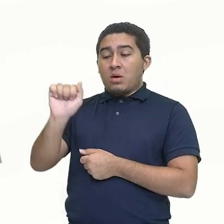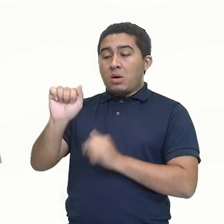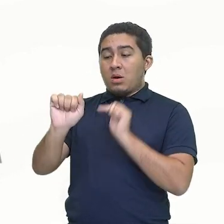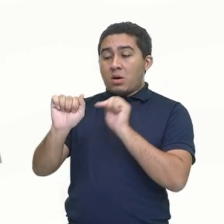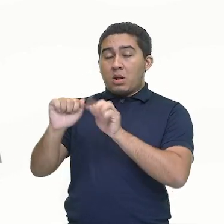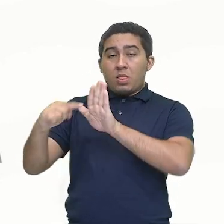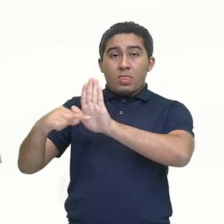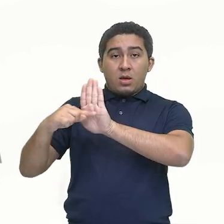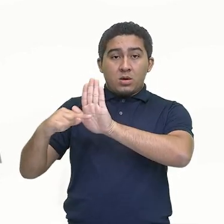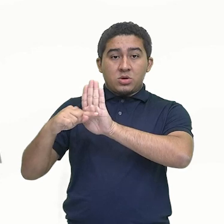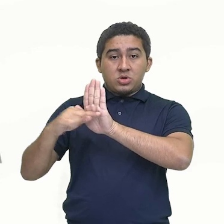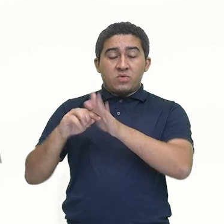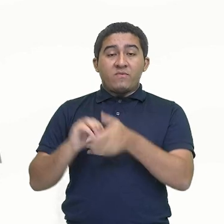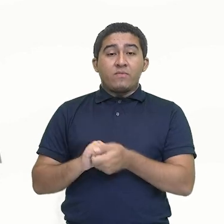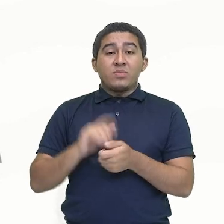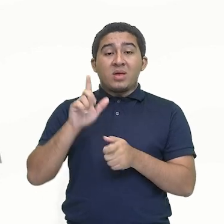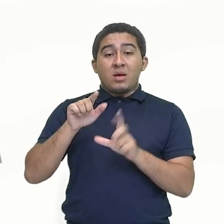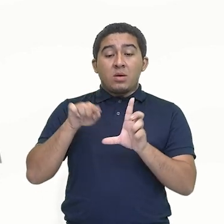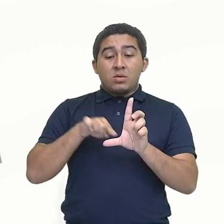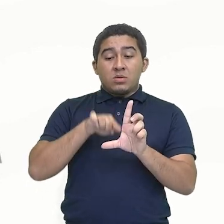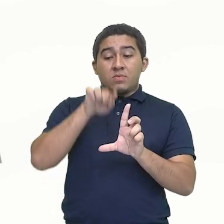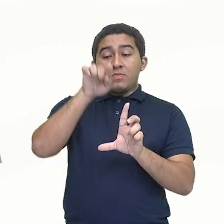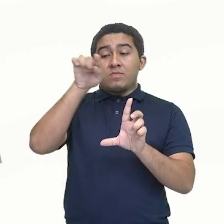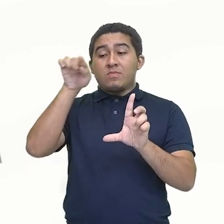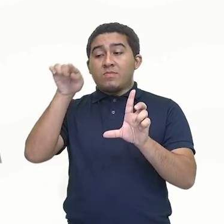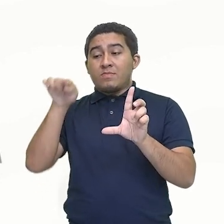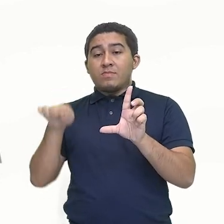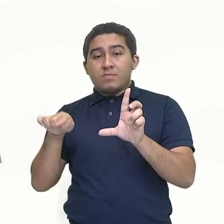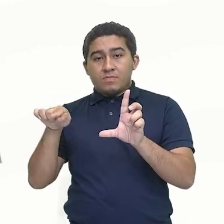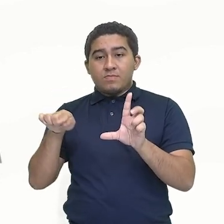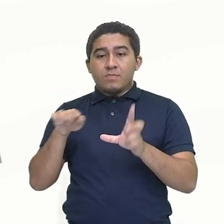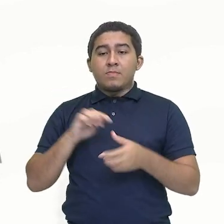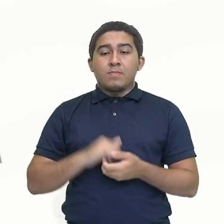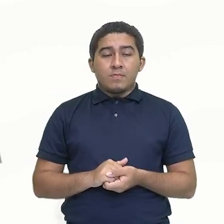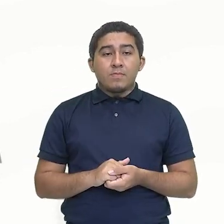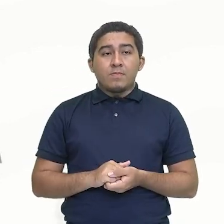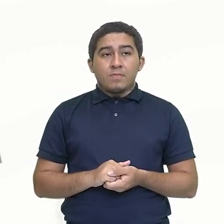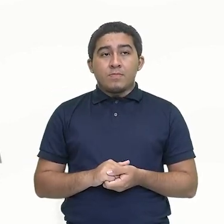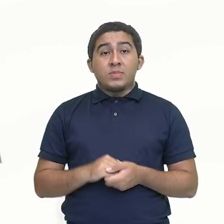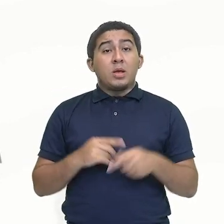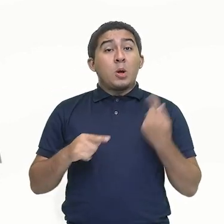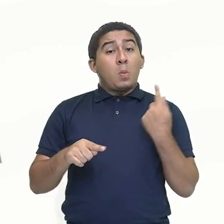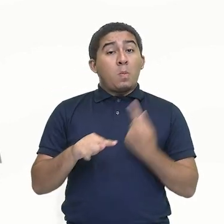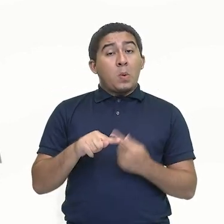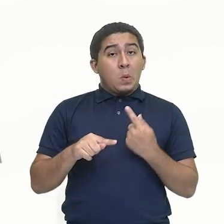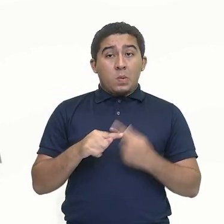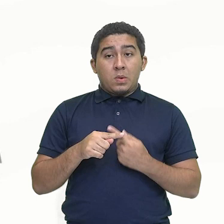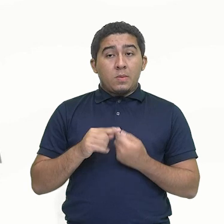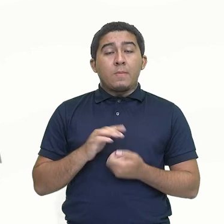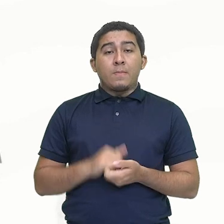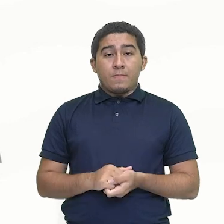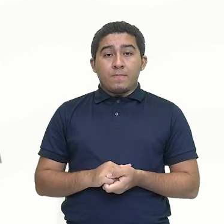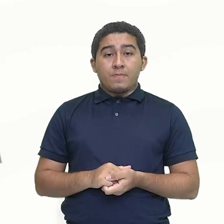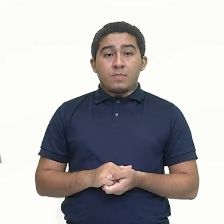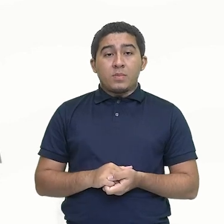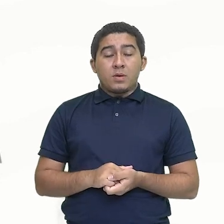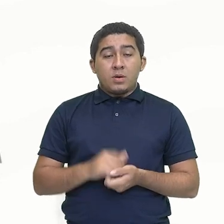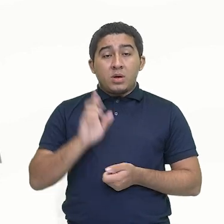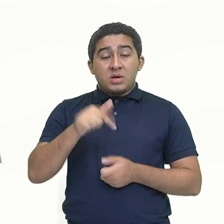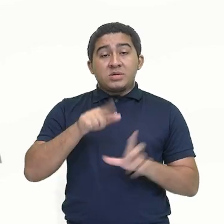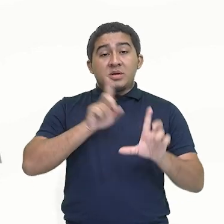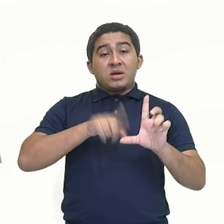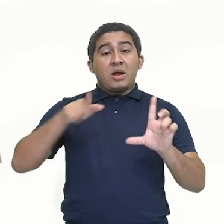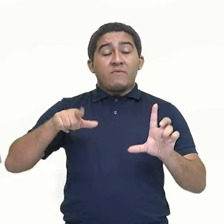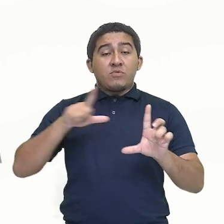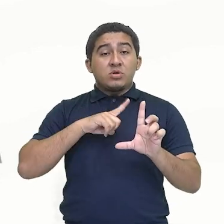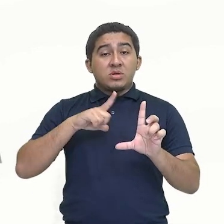negativo, ele vai ser um sorriso assim mais triste, tá bom? Por que então que esse gráfico tem